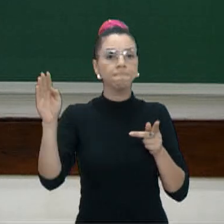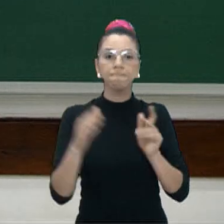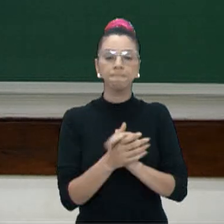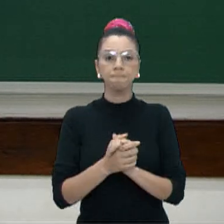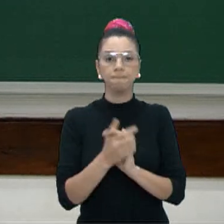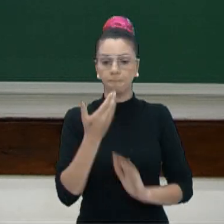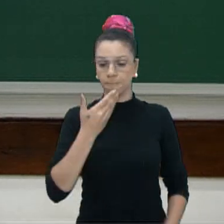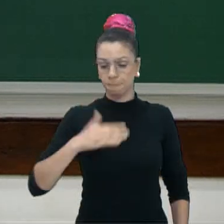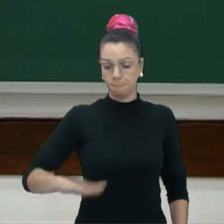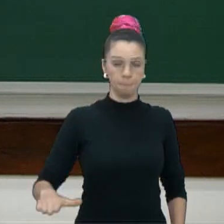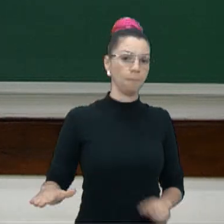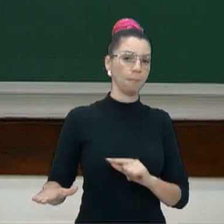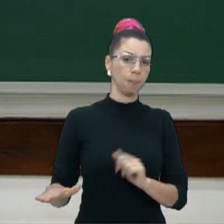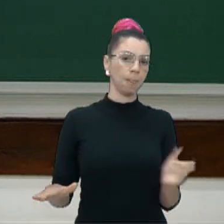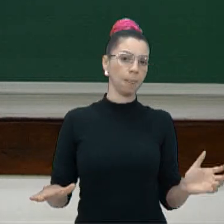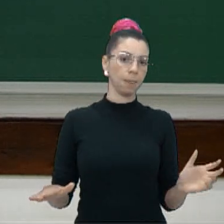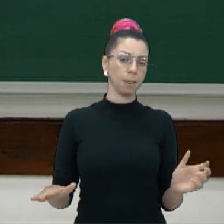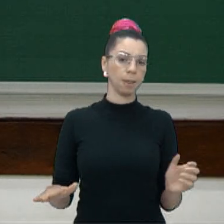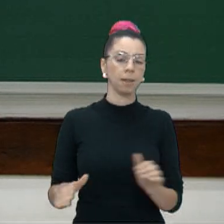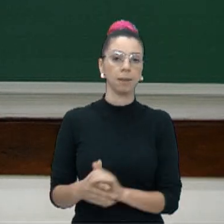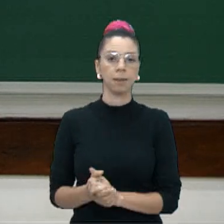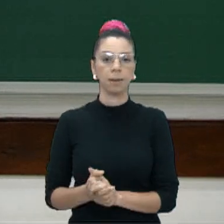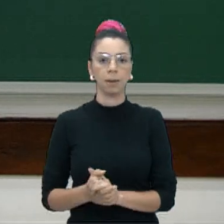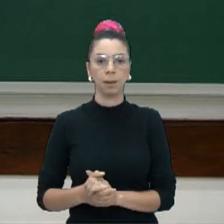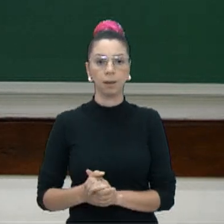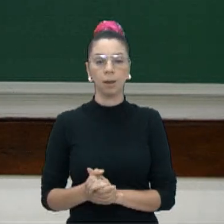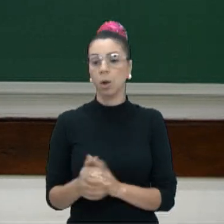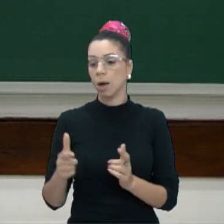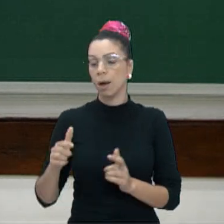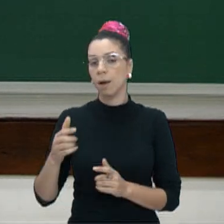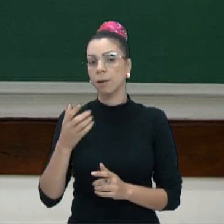na infância, aprenda outras línguas.